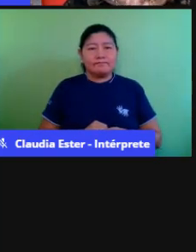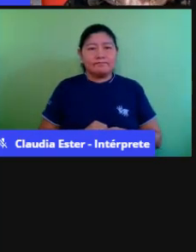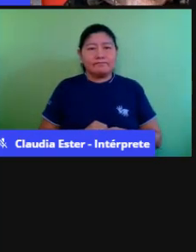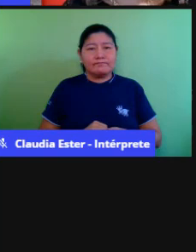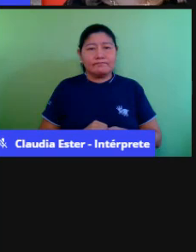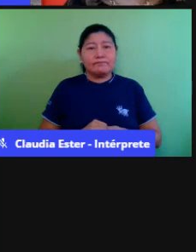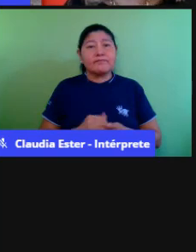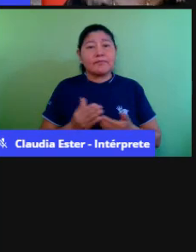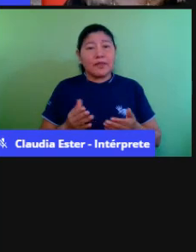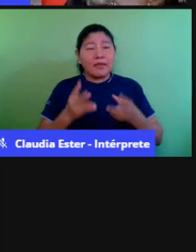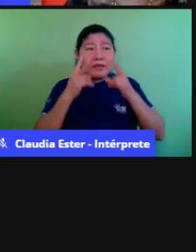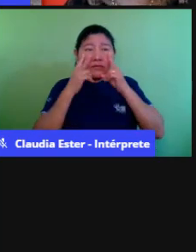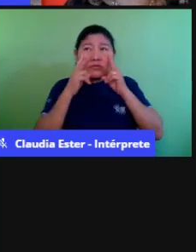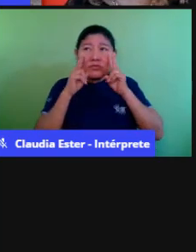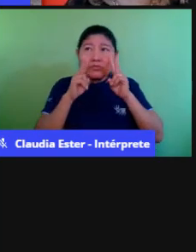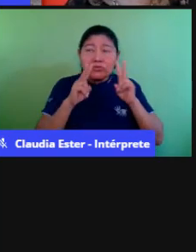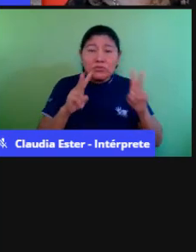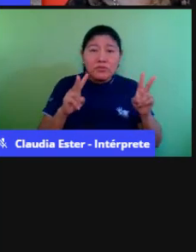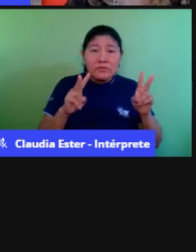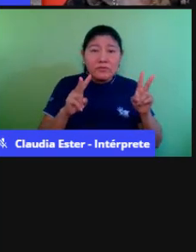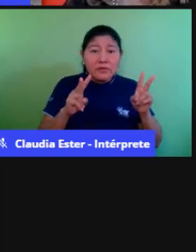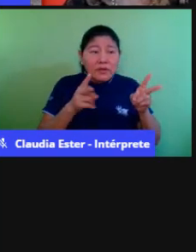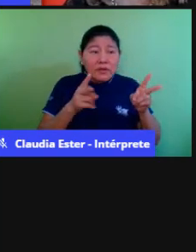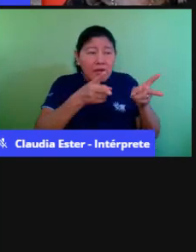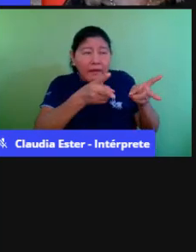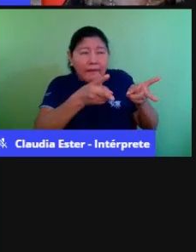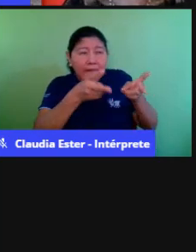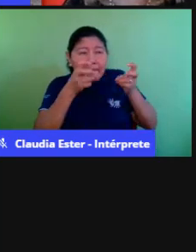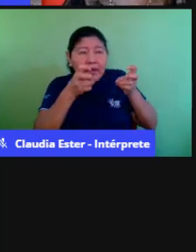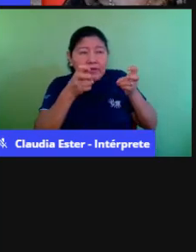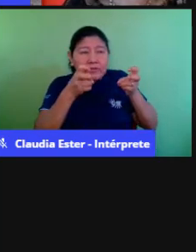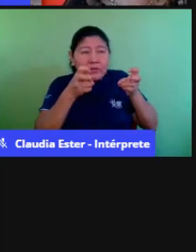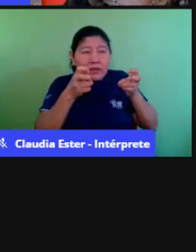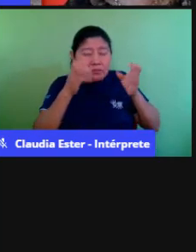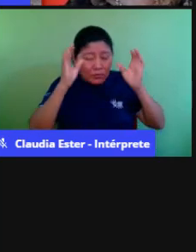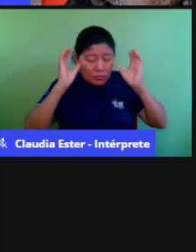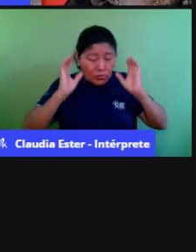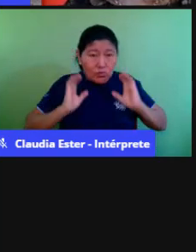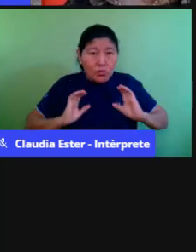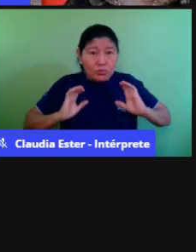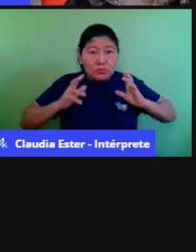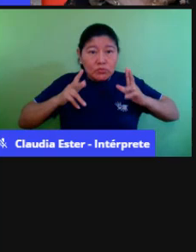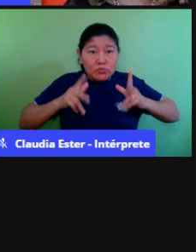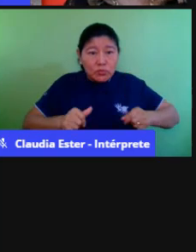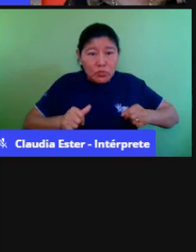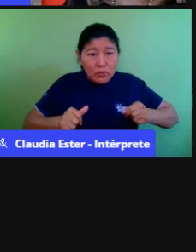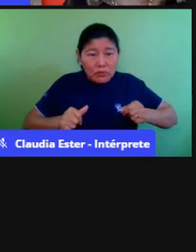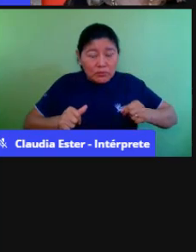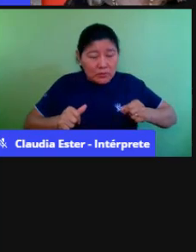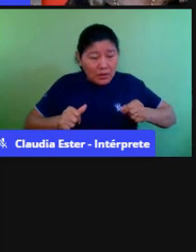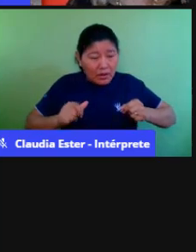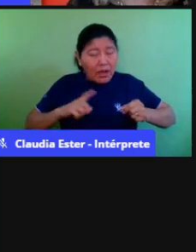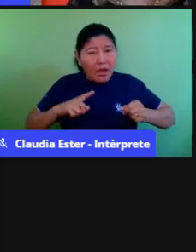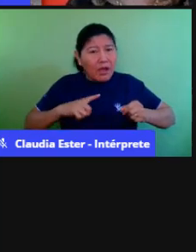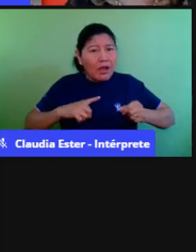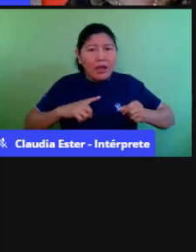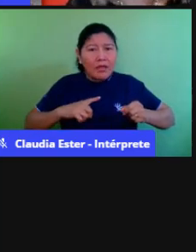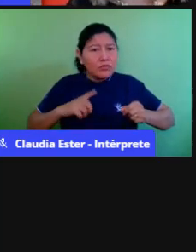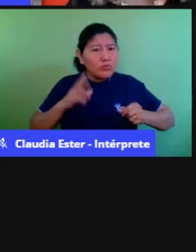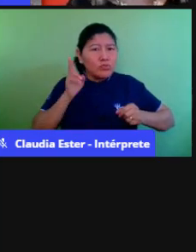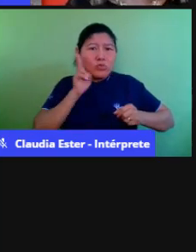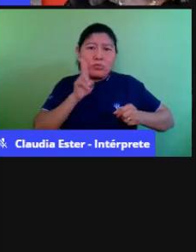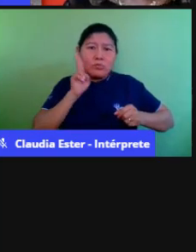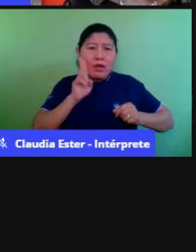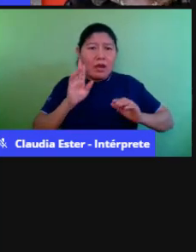É visível a concentração do corpo inteiro presente no ato de brincar de uma criança. A Ana Albano fala